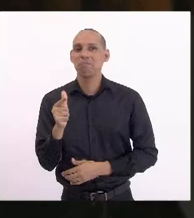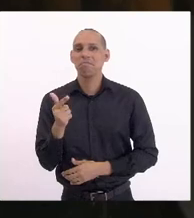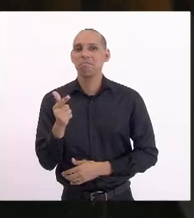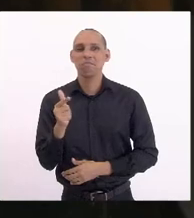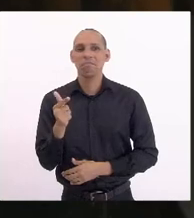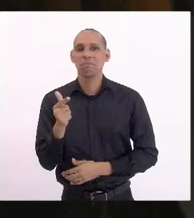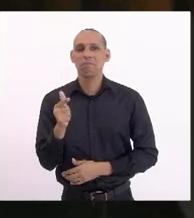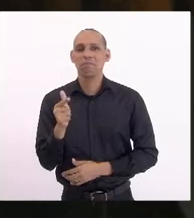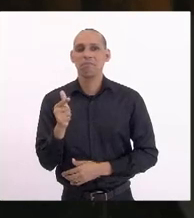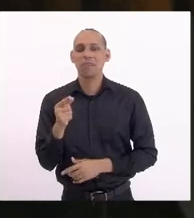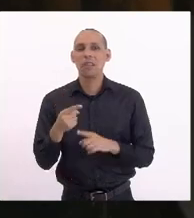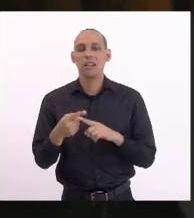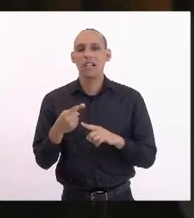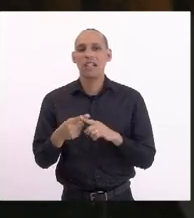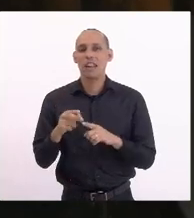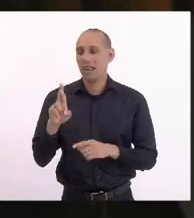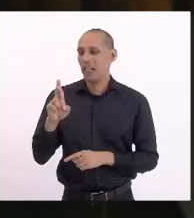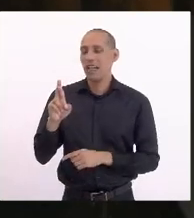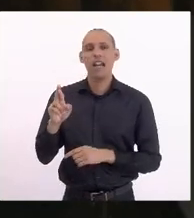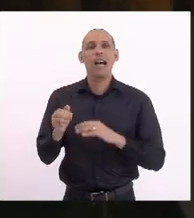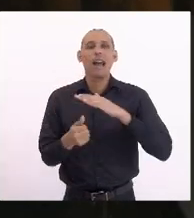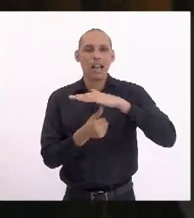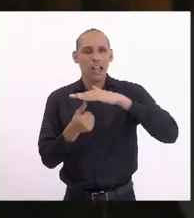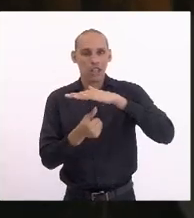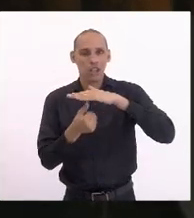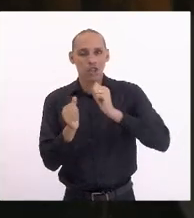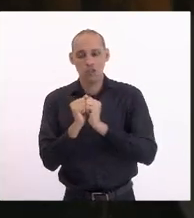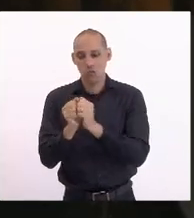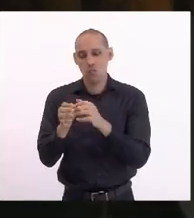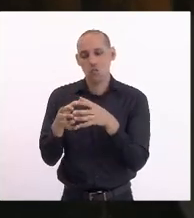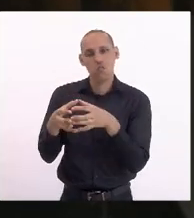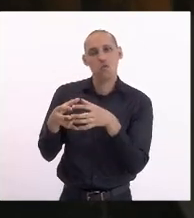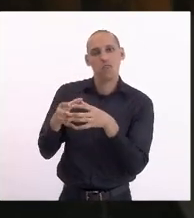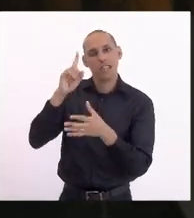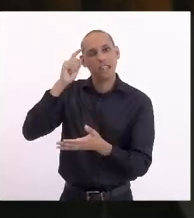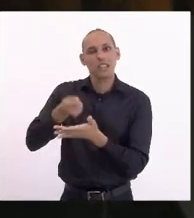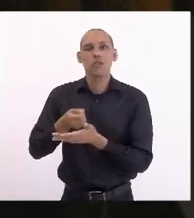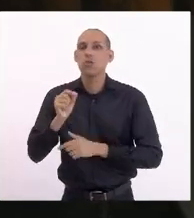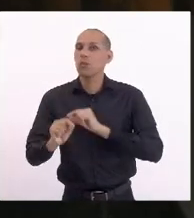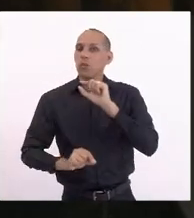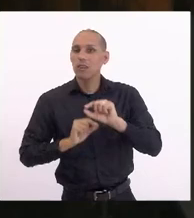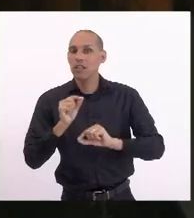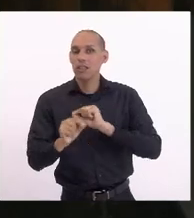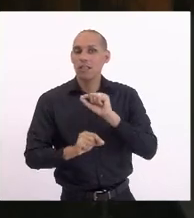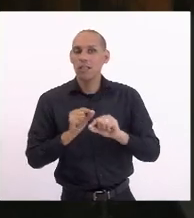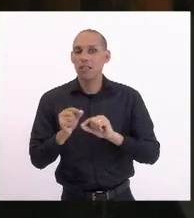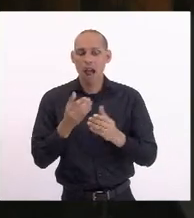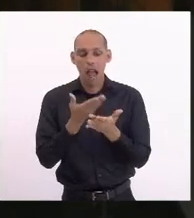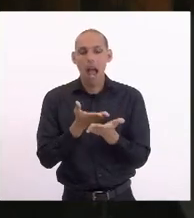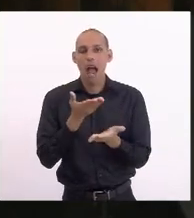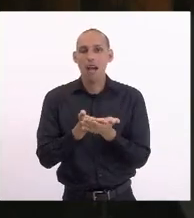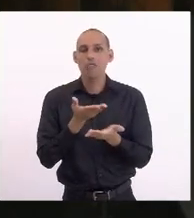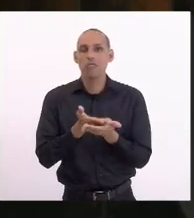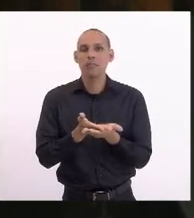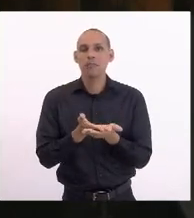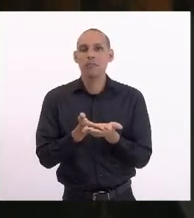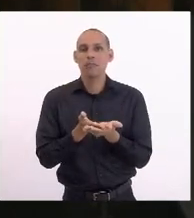reitor, junto com o seu conselho, decidiu dar aulas,